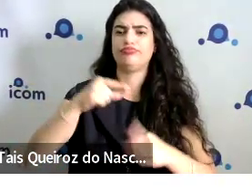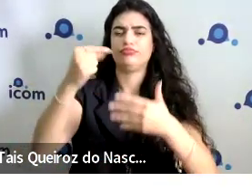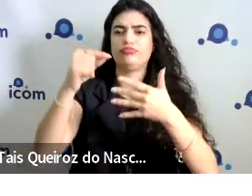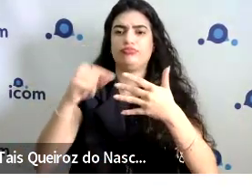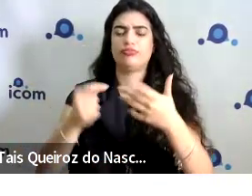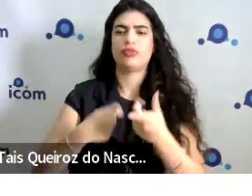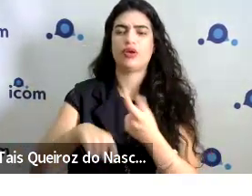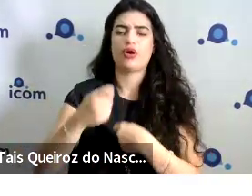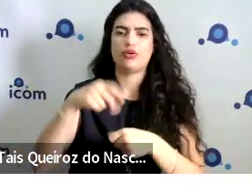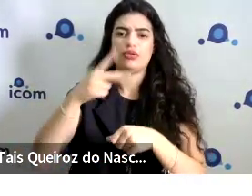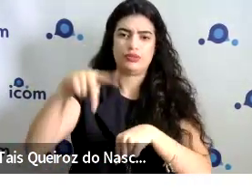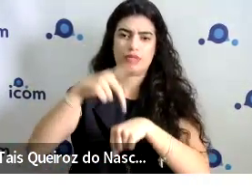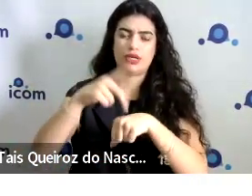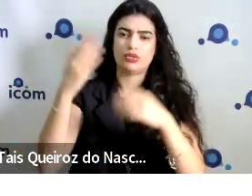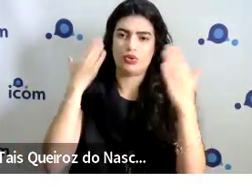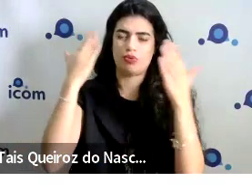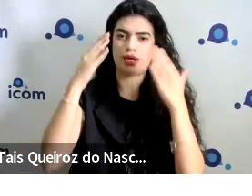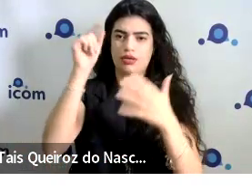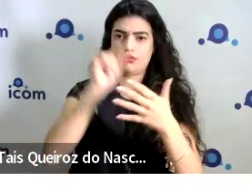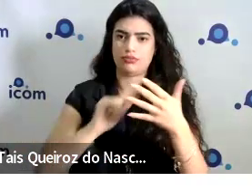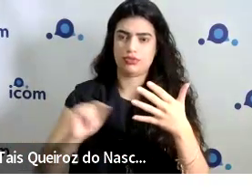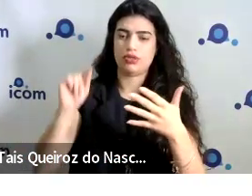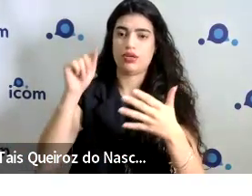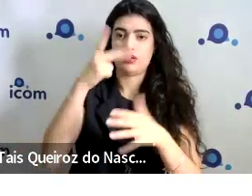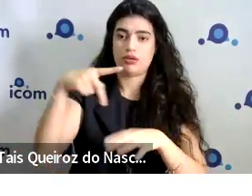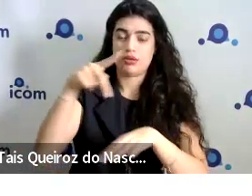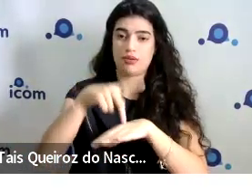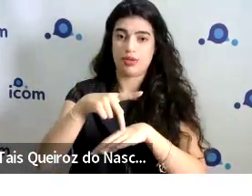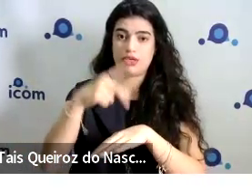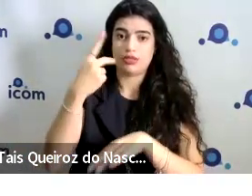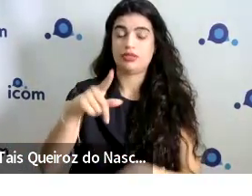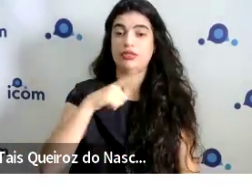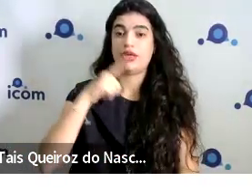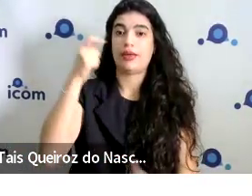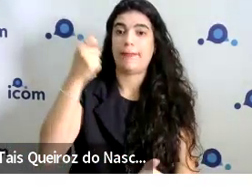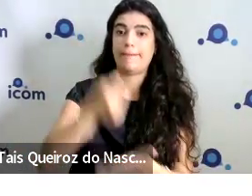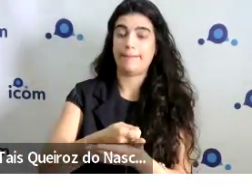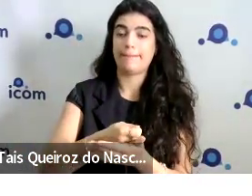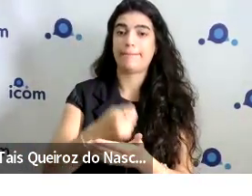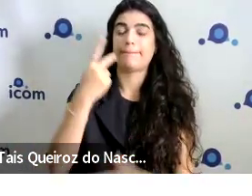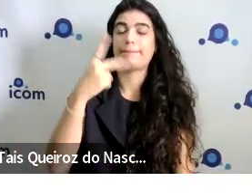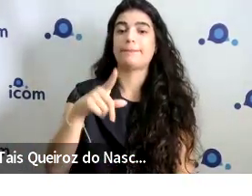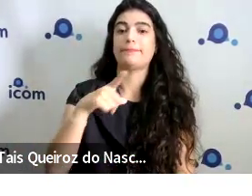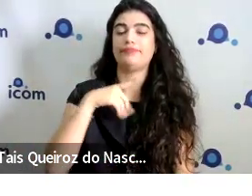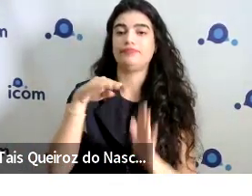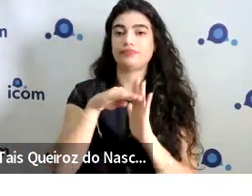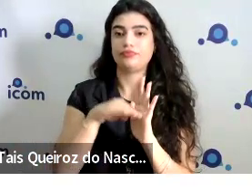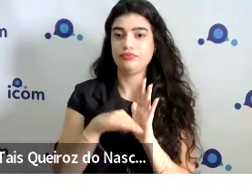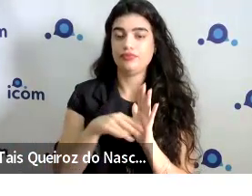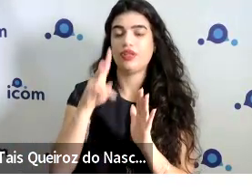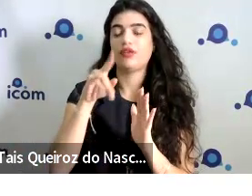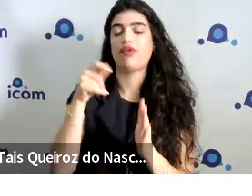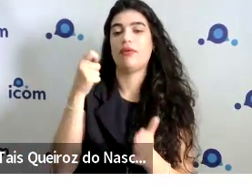de um país e compara esses países. E um deles é aqui o pagamento de tributos. E a gente nota que no pagamento